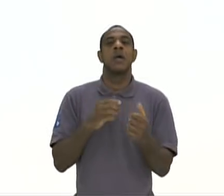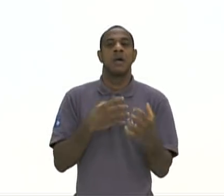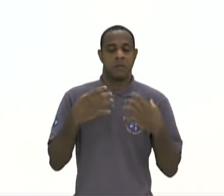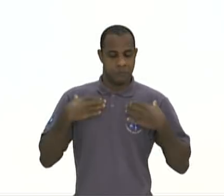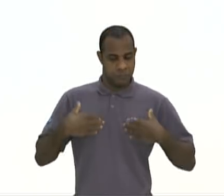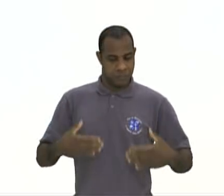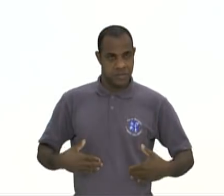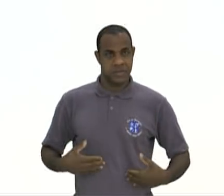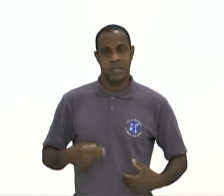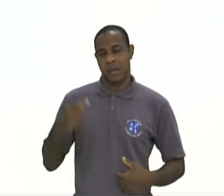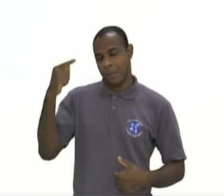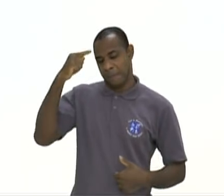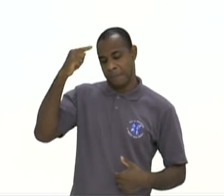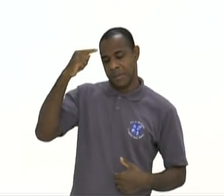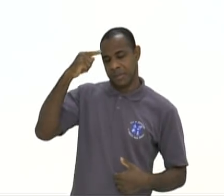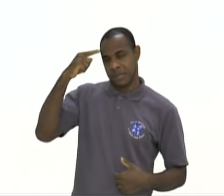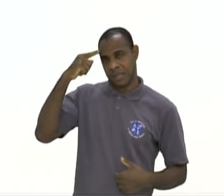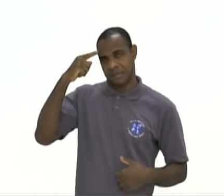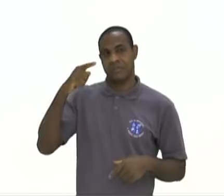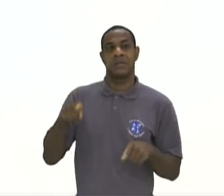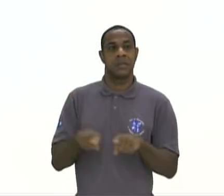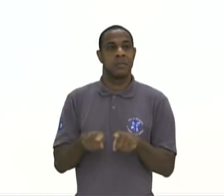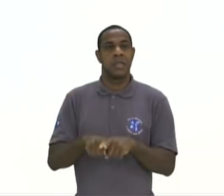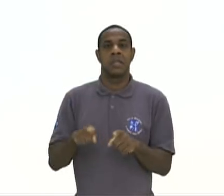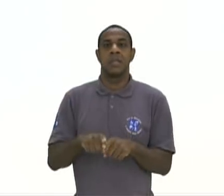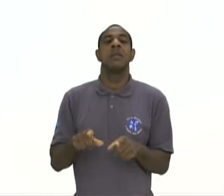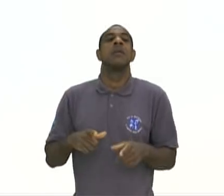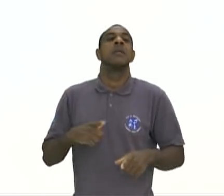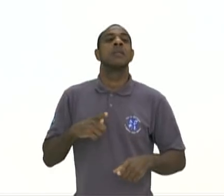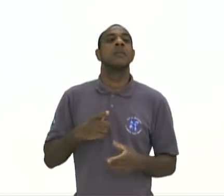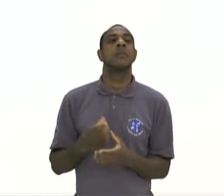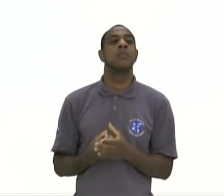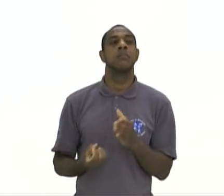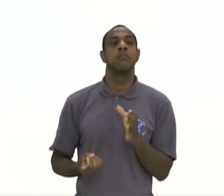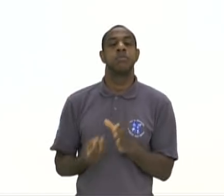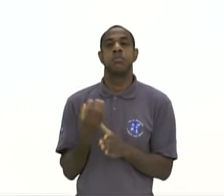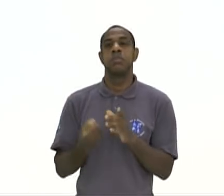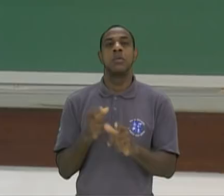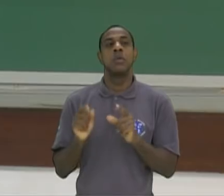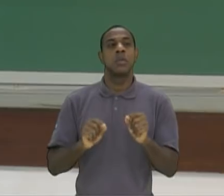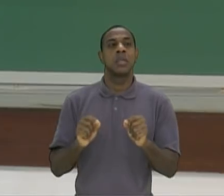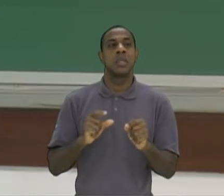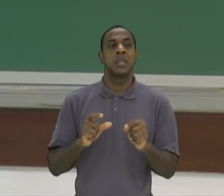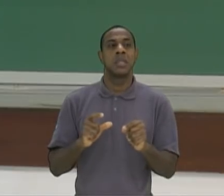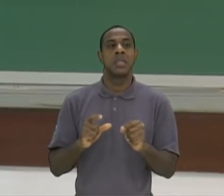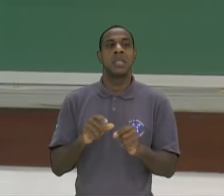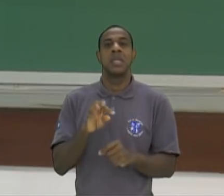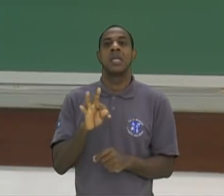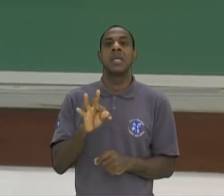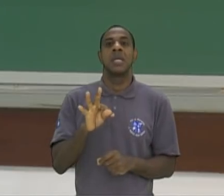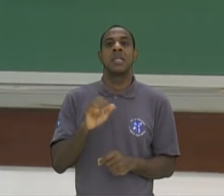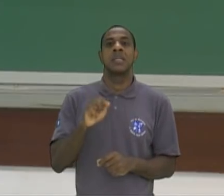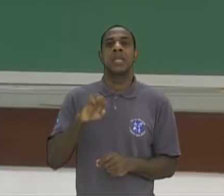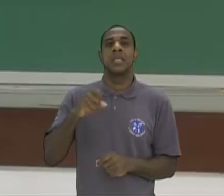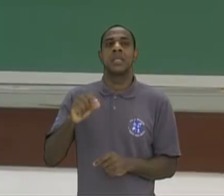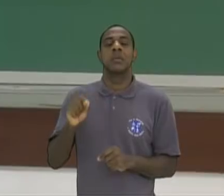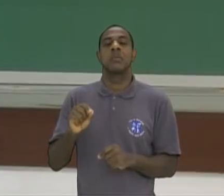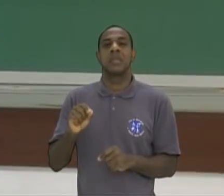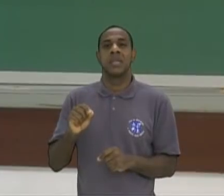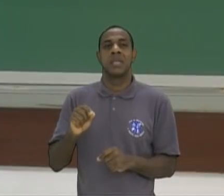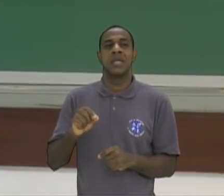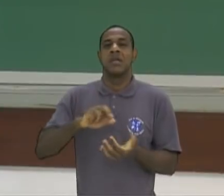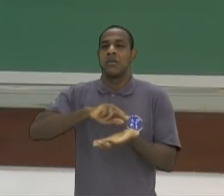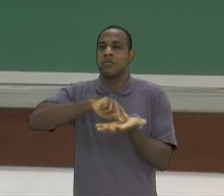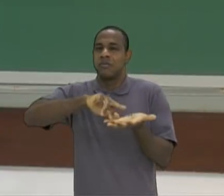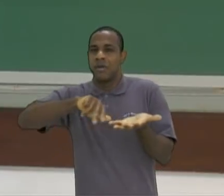As atividades do cotidiano propiciam, né, a aquisição de tensões de várias origens. E